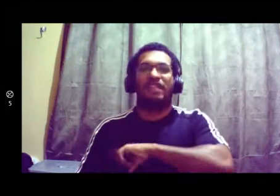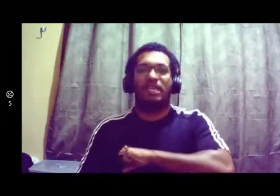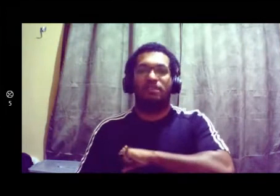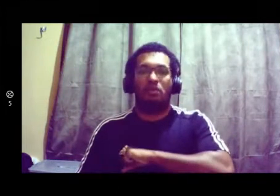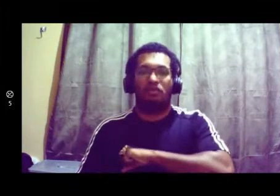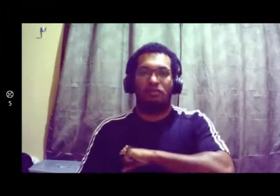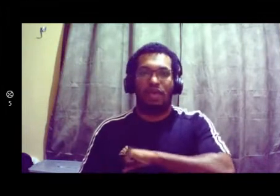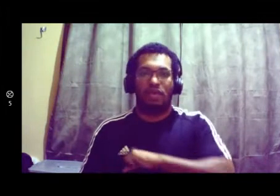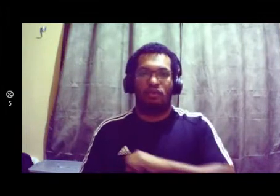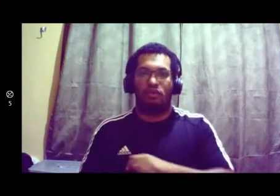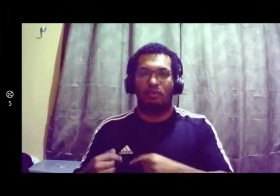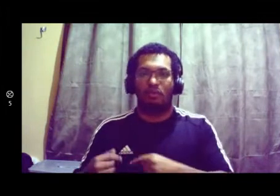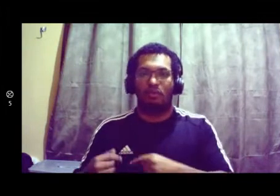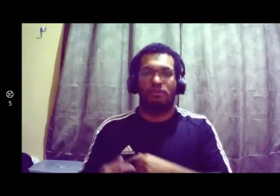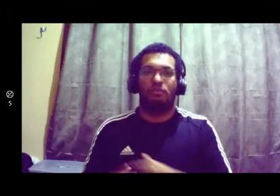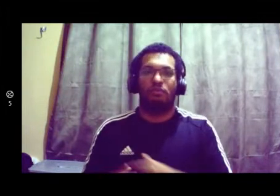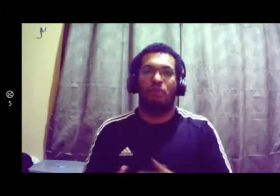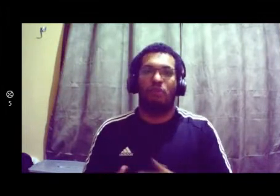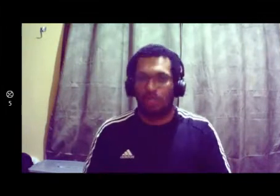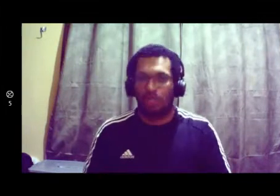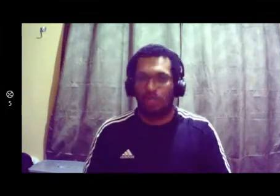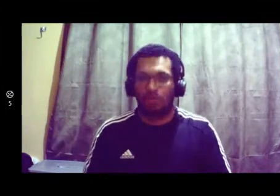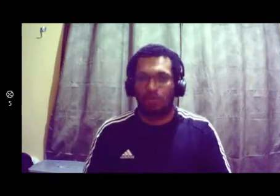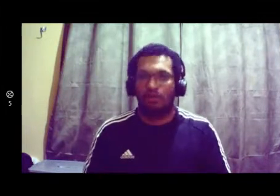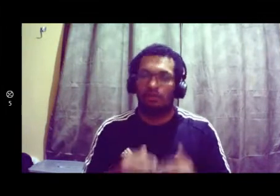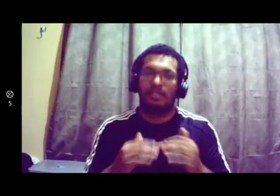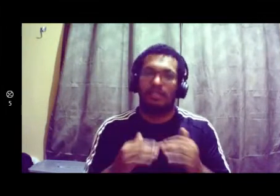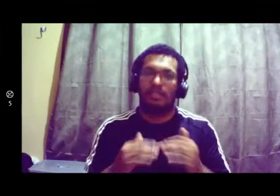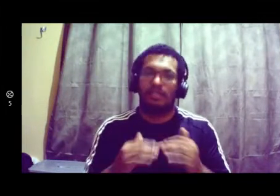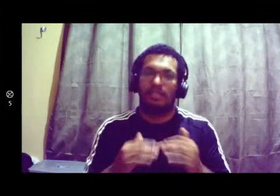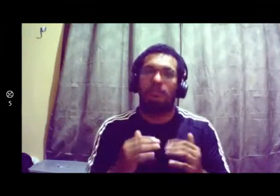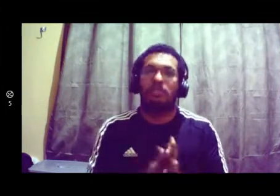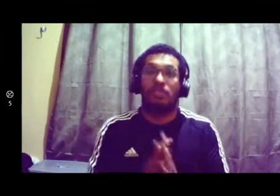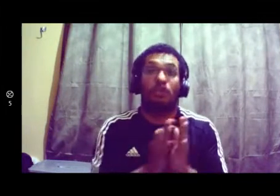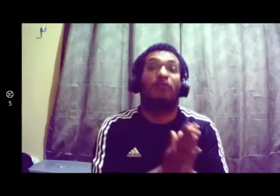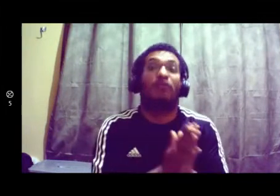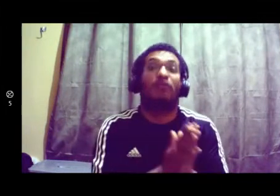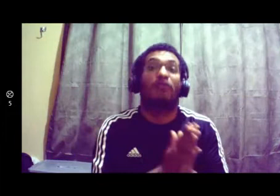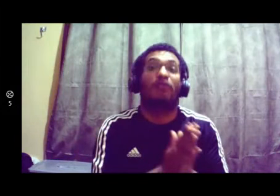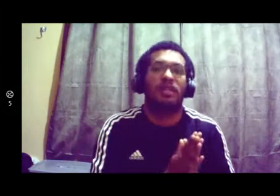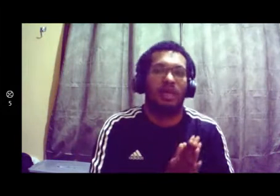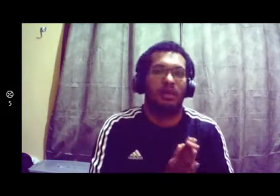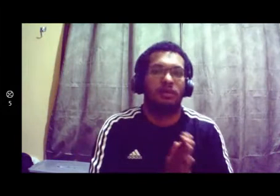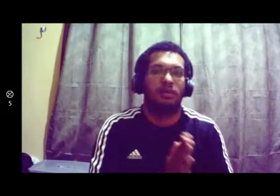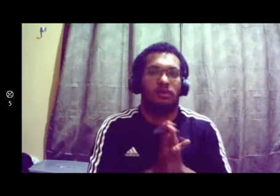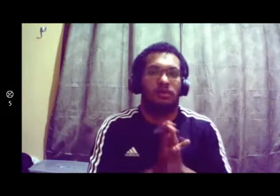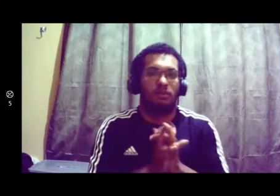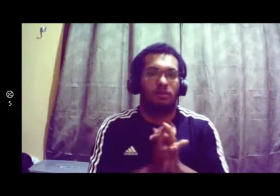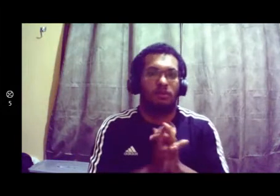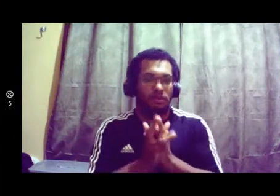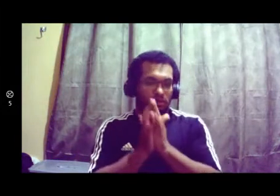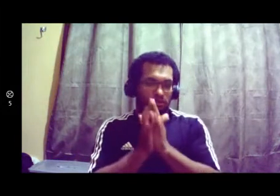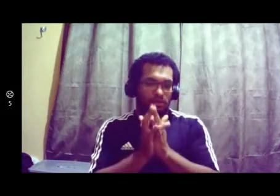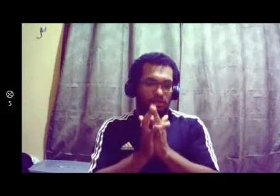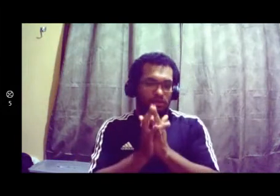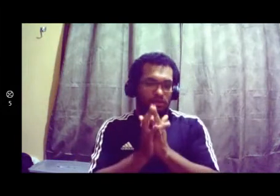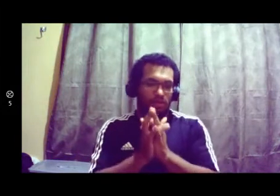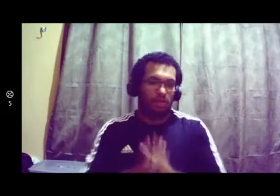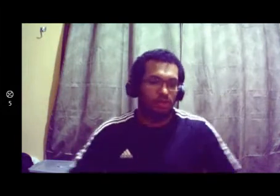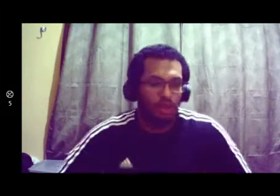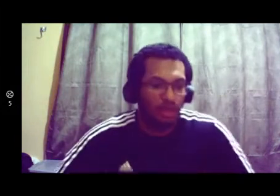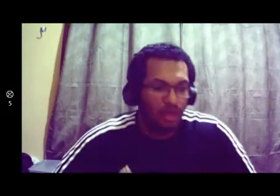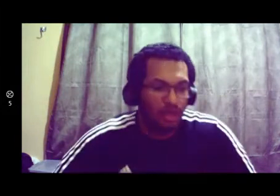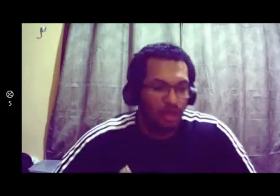faz o mesmo movimento com o mesmo ponto de articulação, não vai ter muita diferença, o surdo vai conseguir entender bem, tá bom?